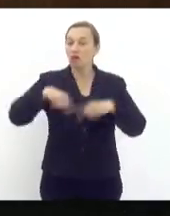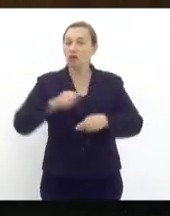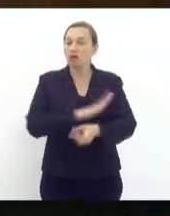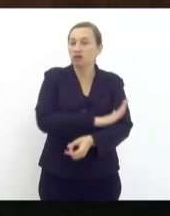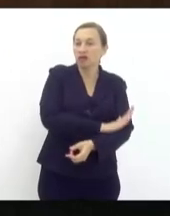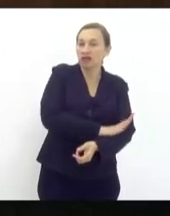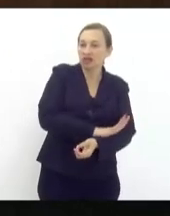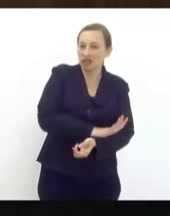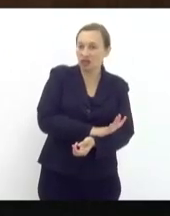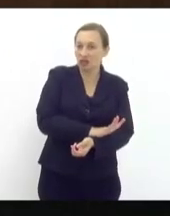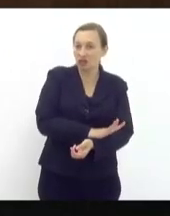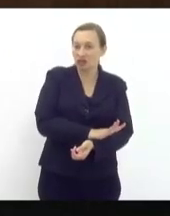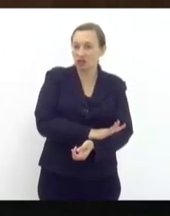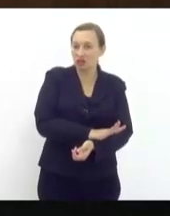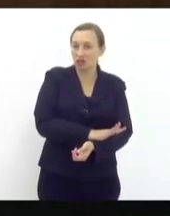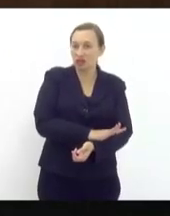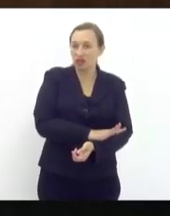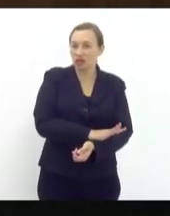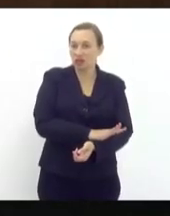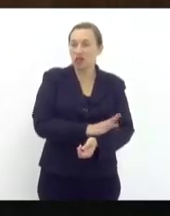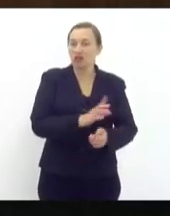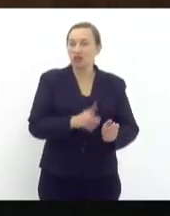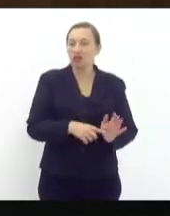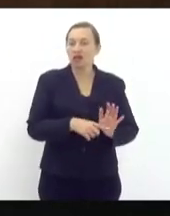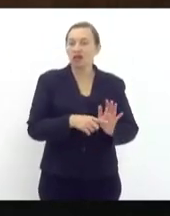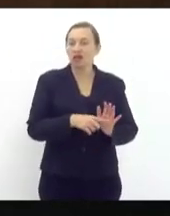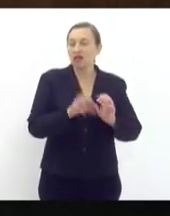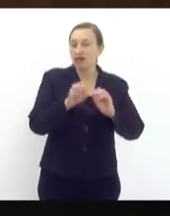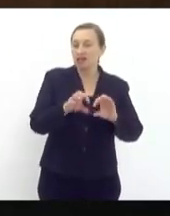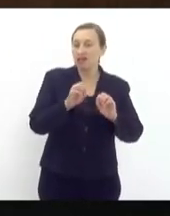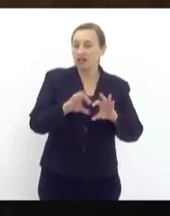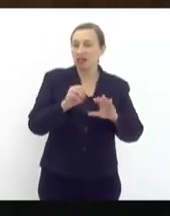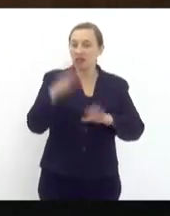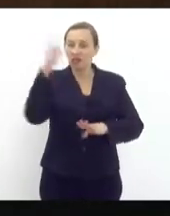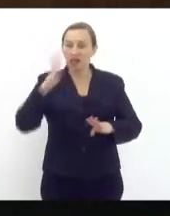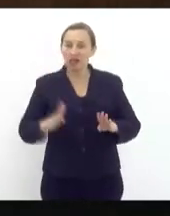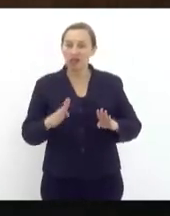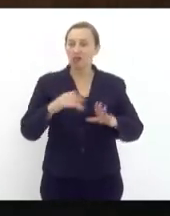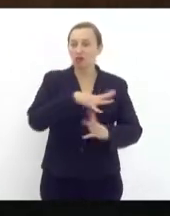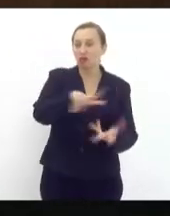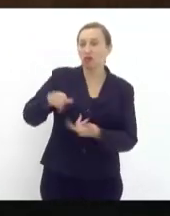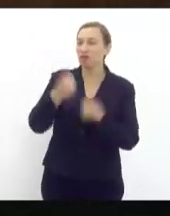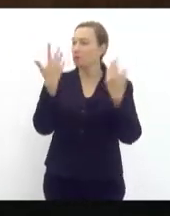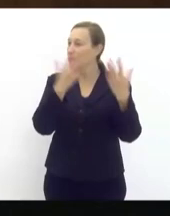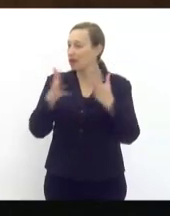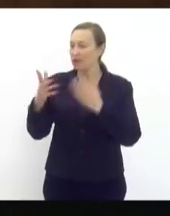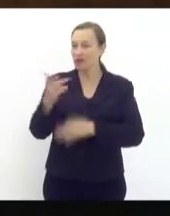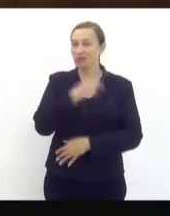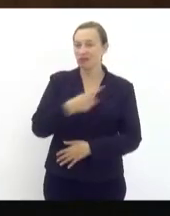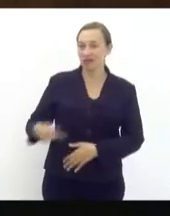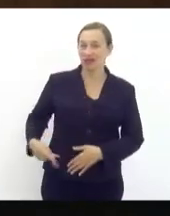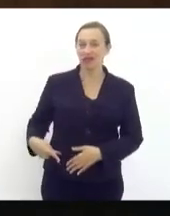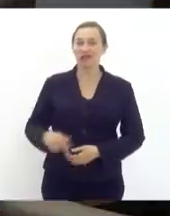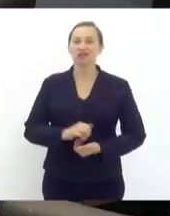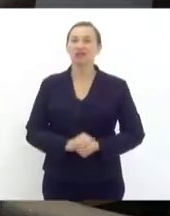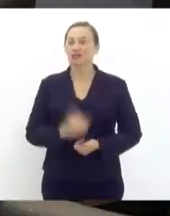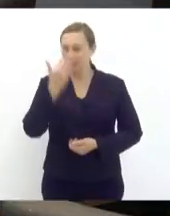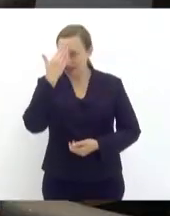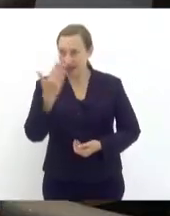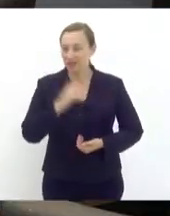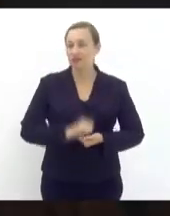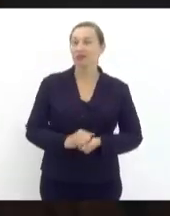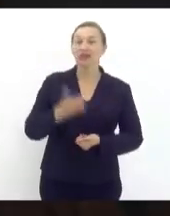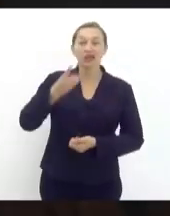e fazendo escola pro Brasil e pro mundo Parabéns pessoas Josemar Parabéns pela presidência Presidente Obrigado